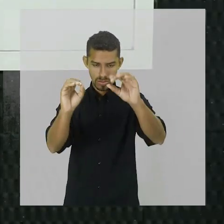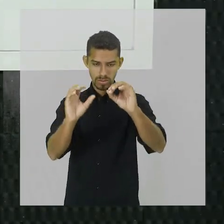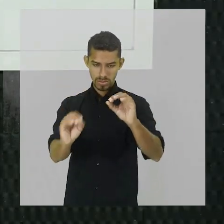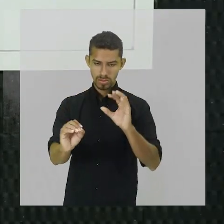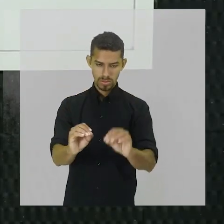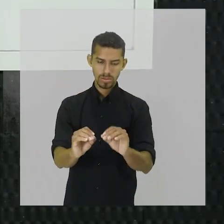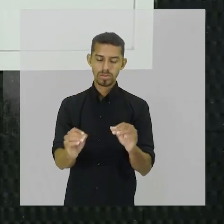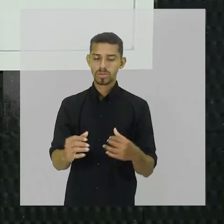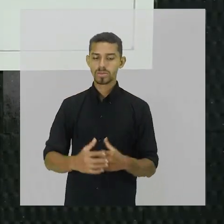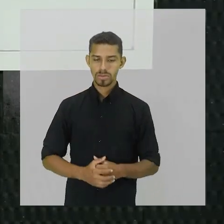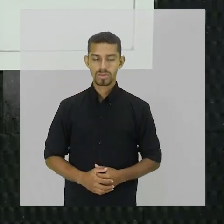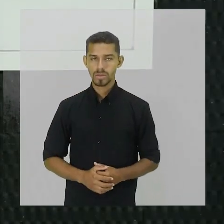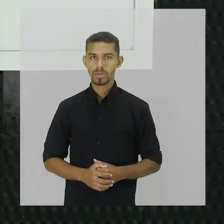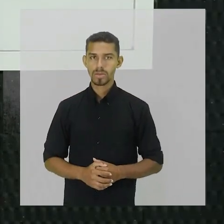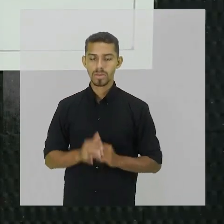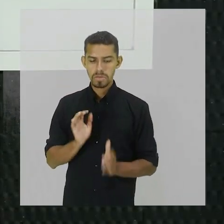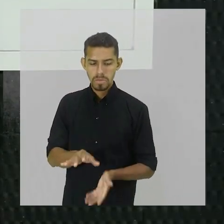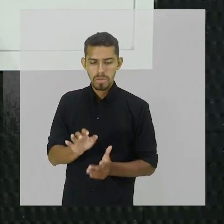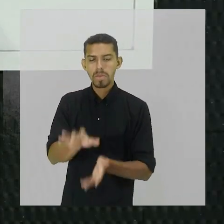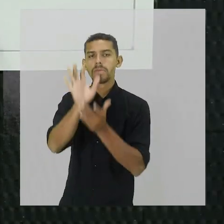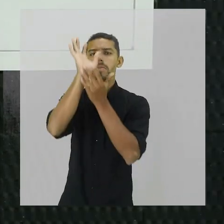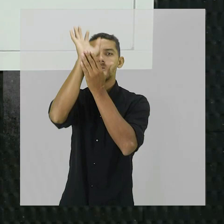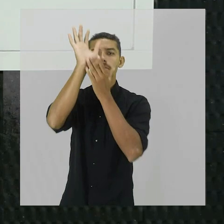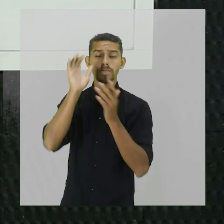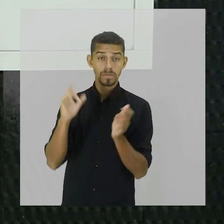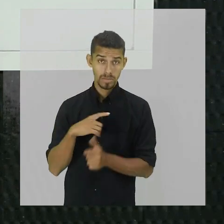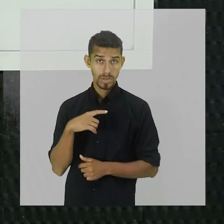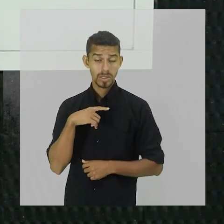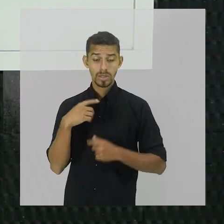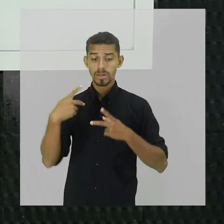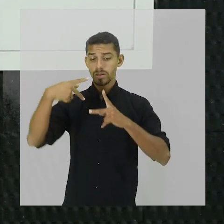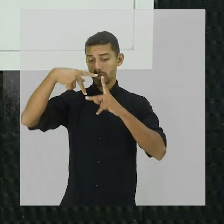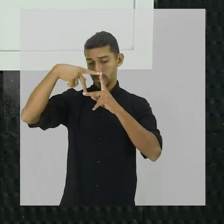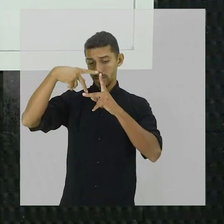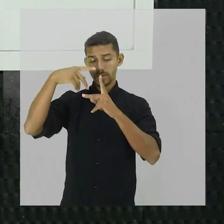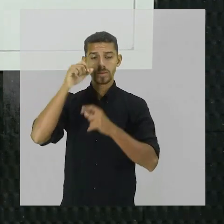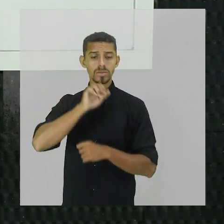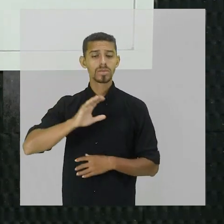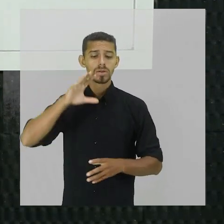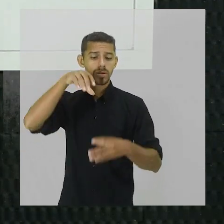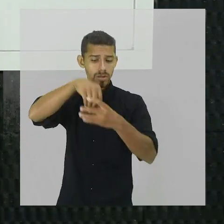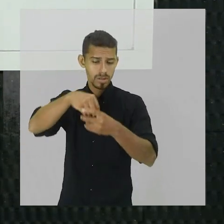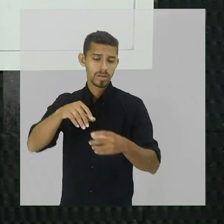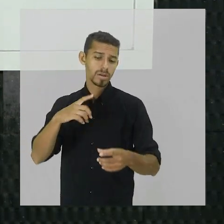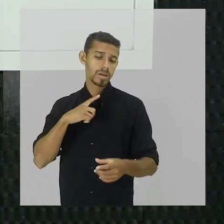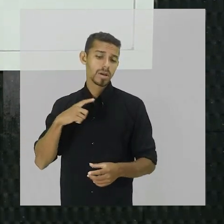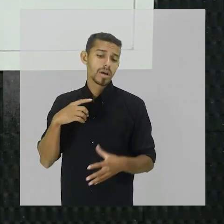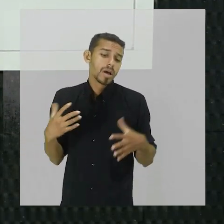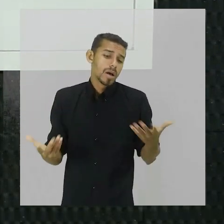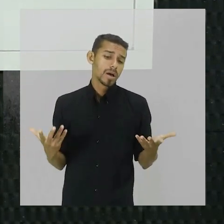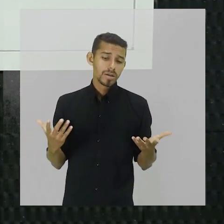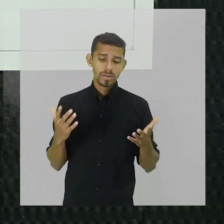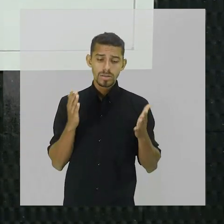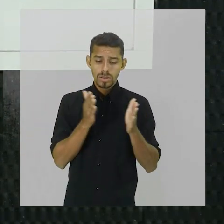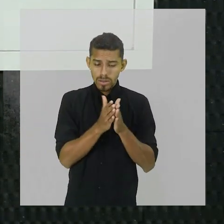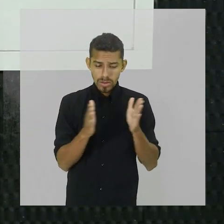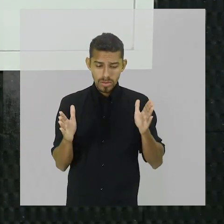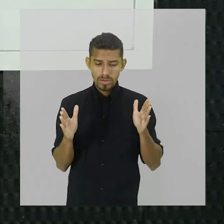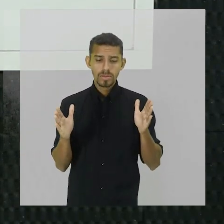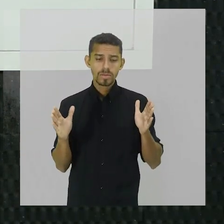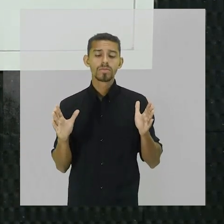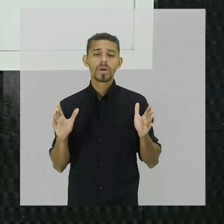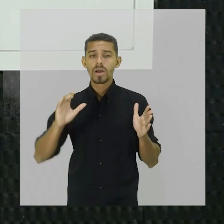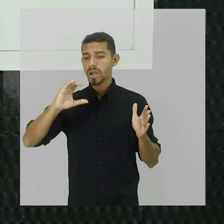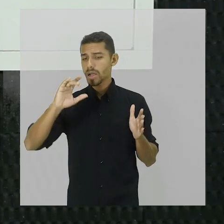São esferas, né? E aí ele quer saber o espaço vazio que ficou entre a bola e essa